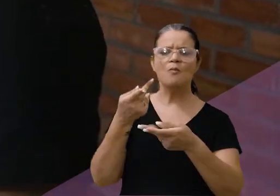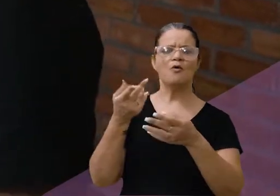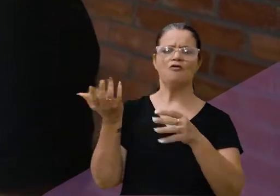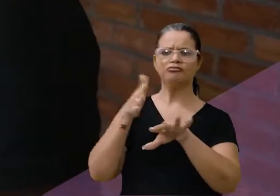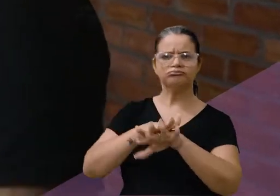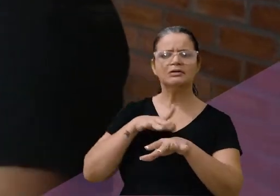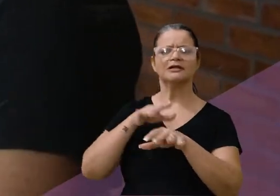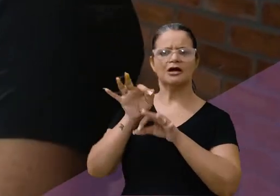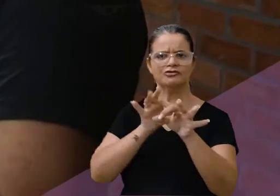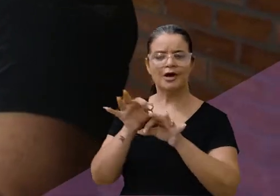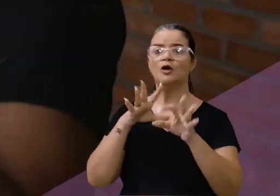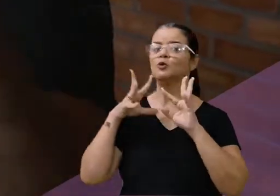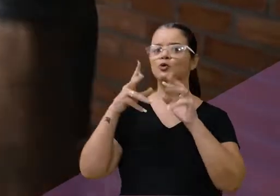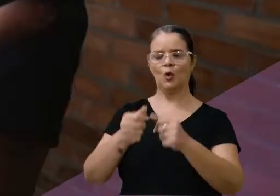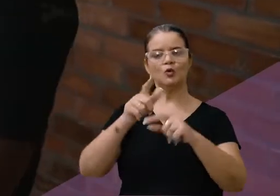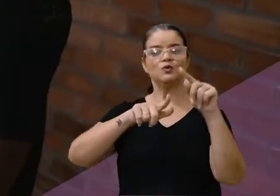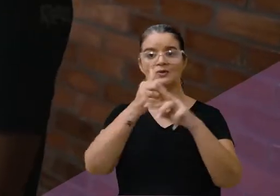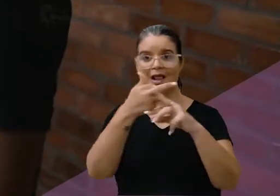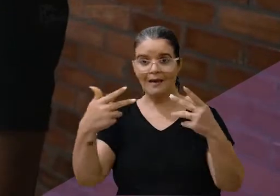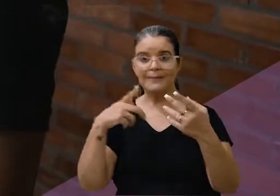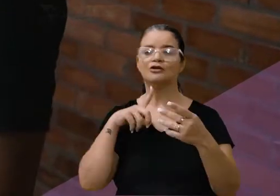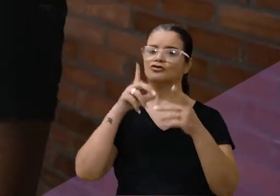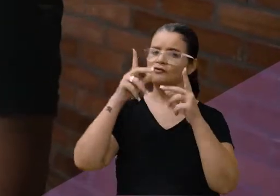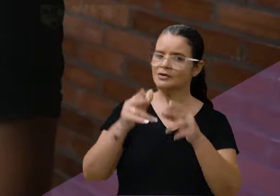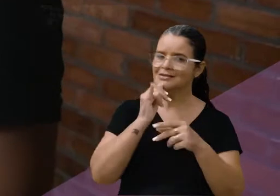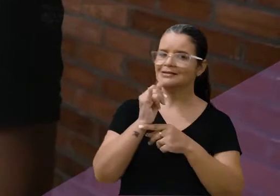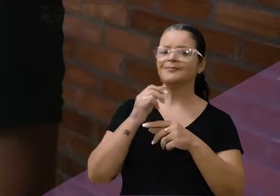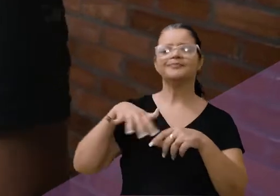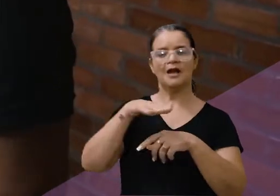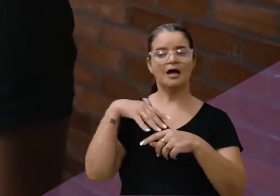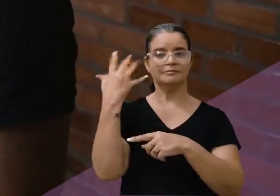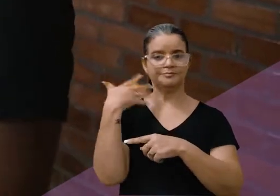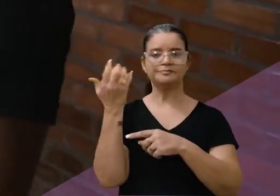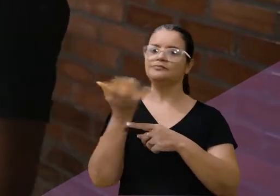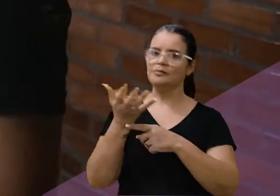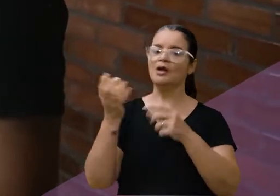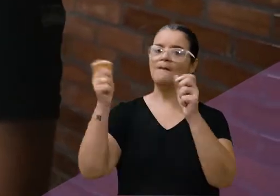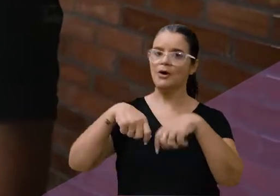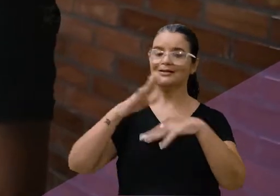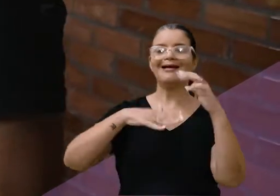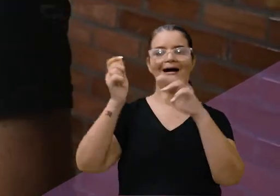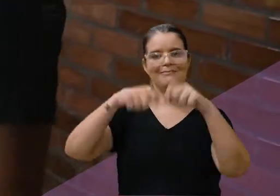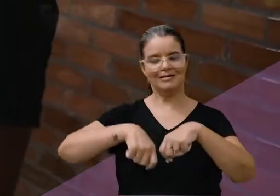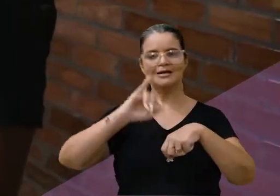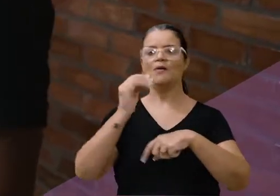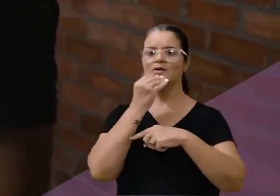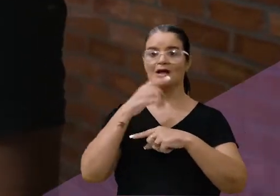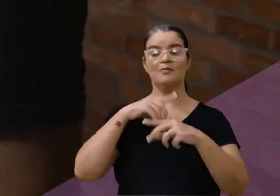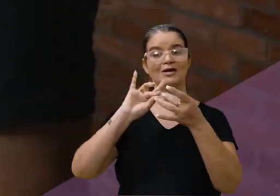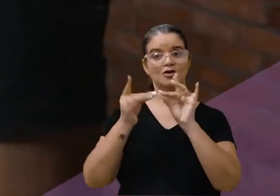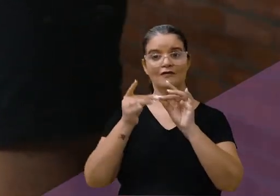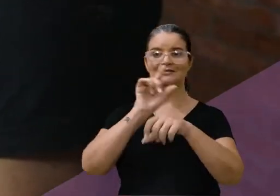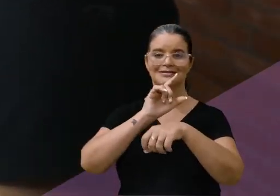graxa, enfim, todos os elementos, assim, por se dizer, da cadeia produtiva têm a oportunidade de se capacitar, porque são